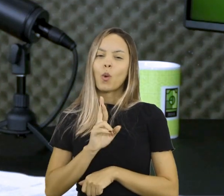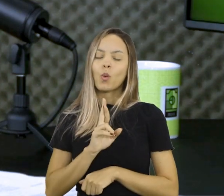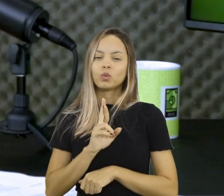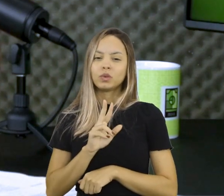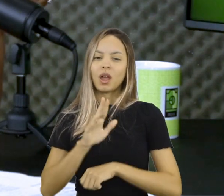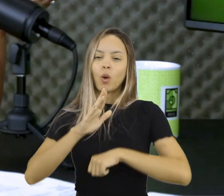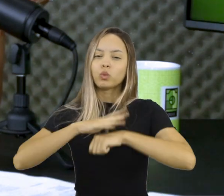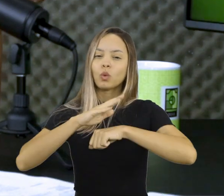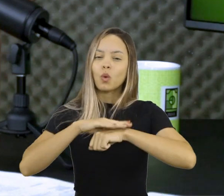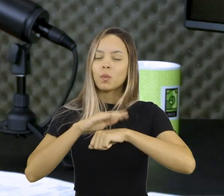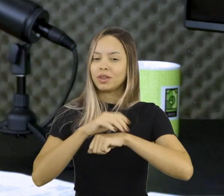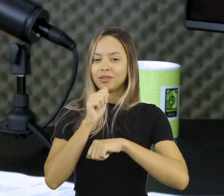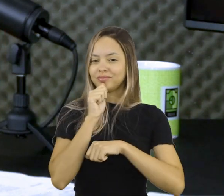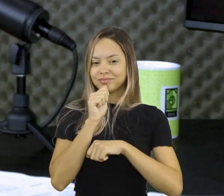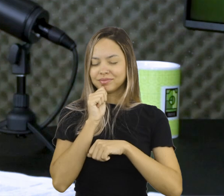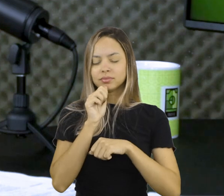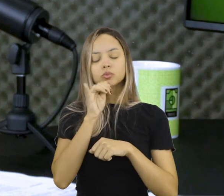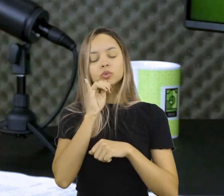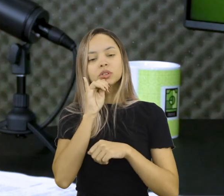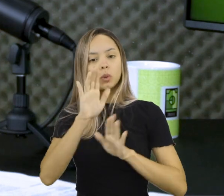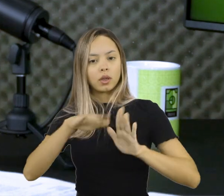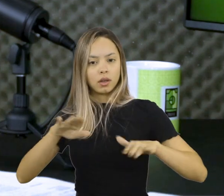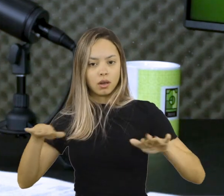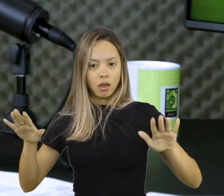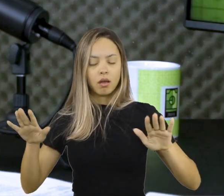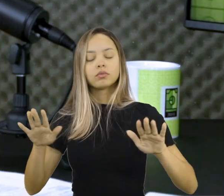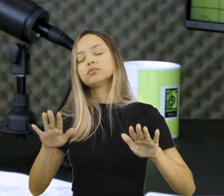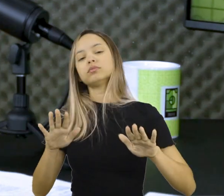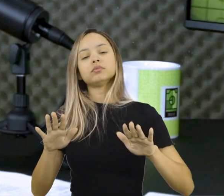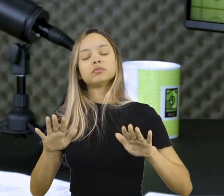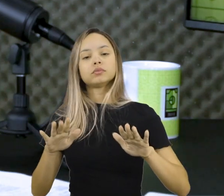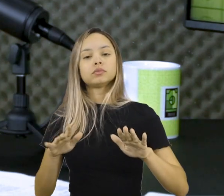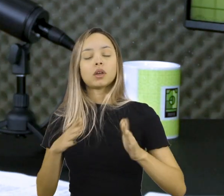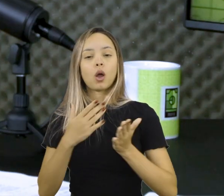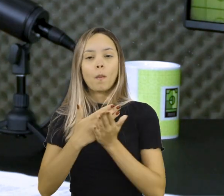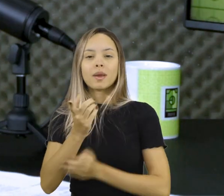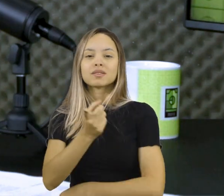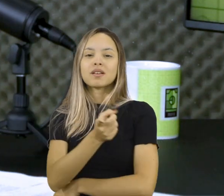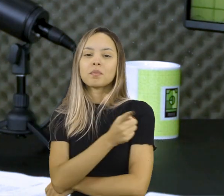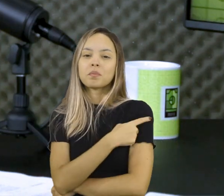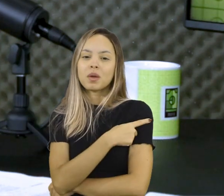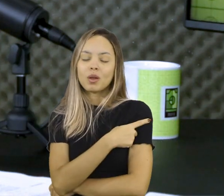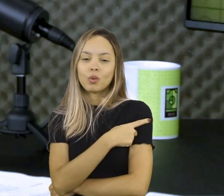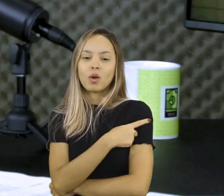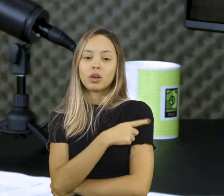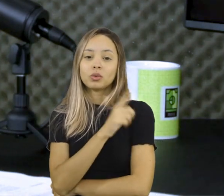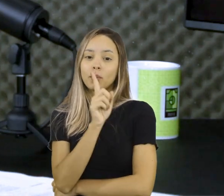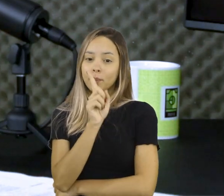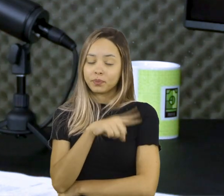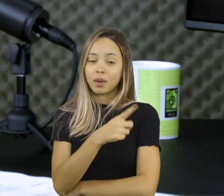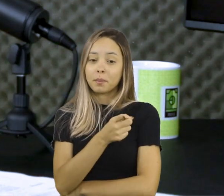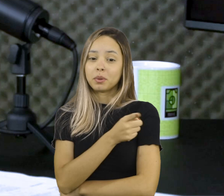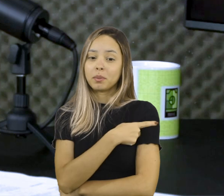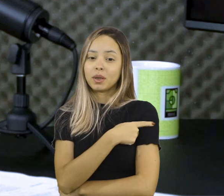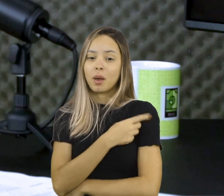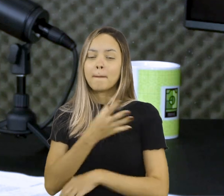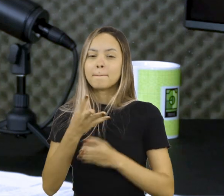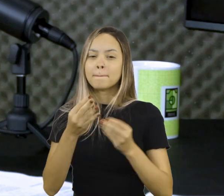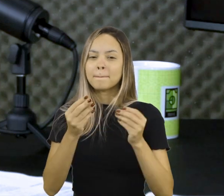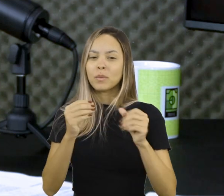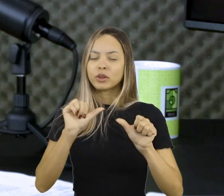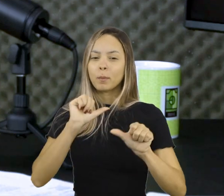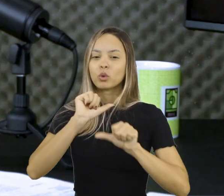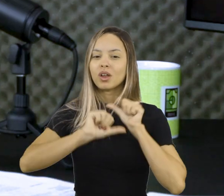o menino que sai da Educação Infantil e que vai pro primeiro ano o primeiro ano é uma série de muita